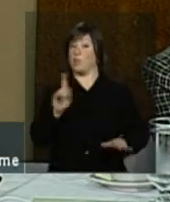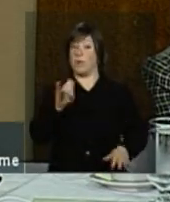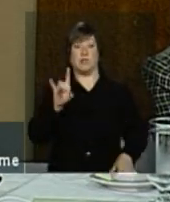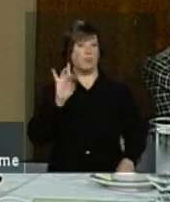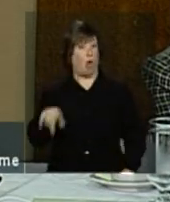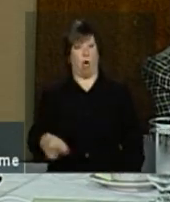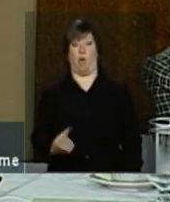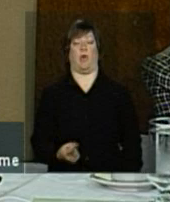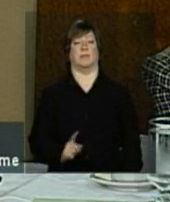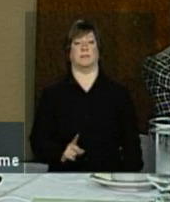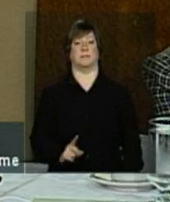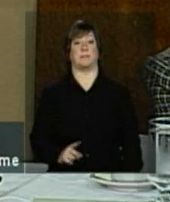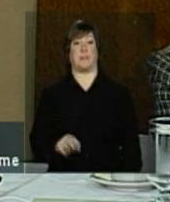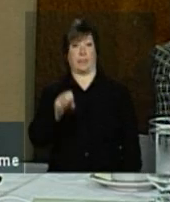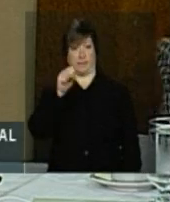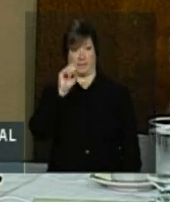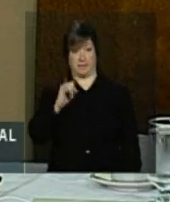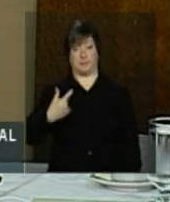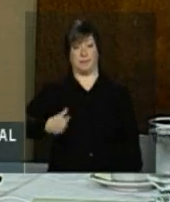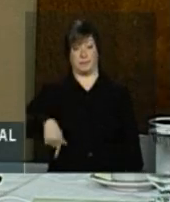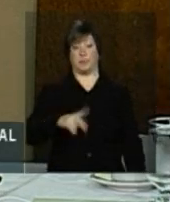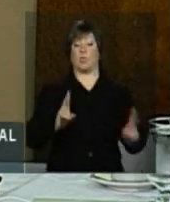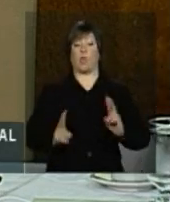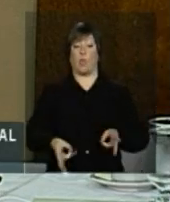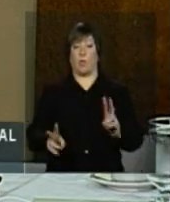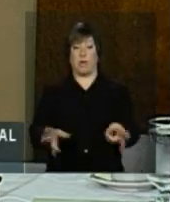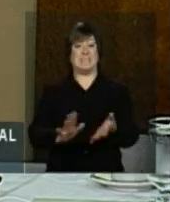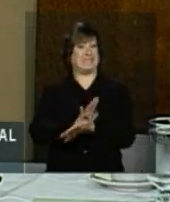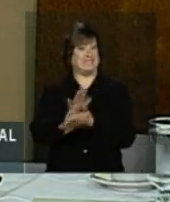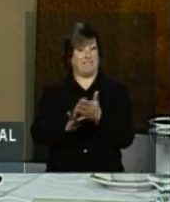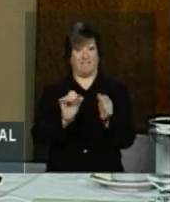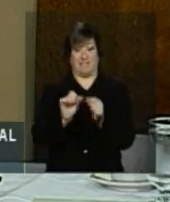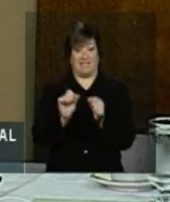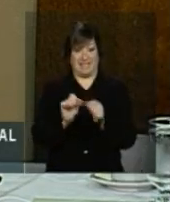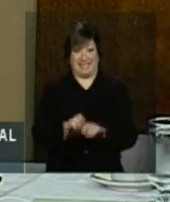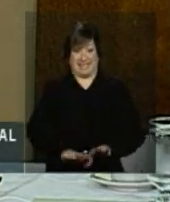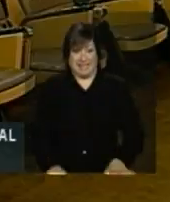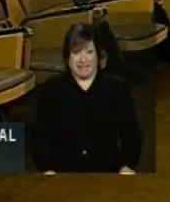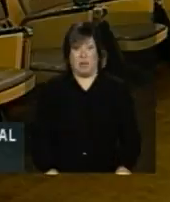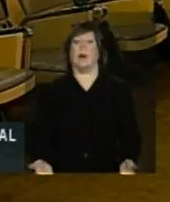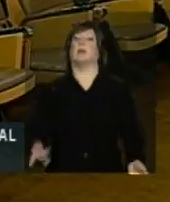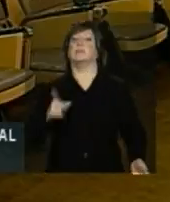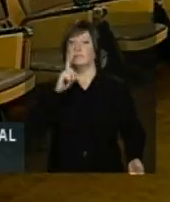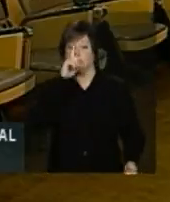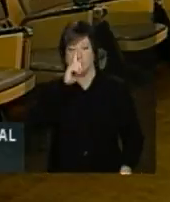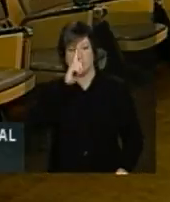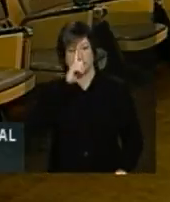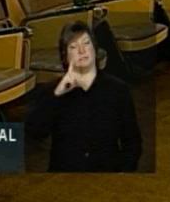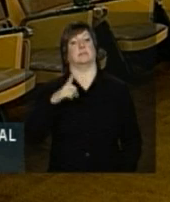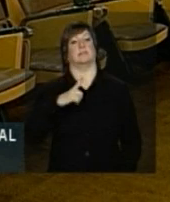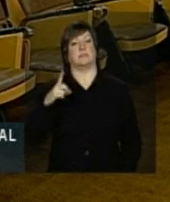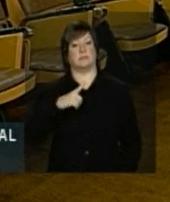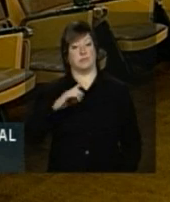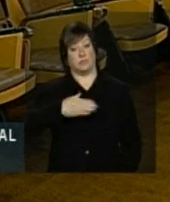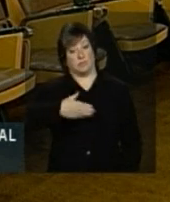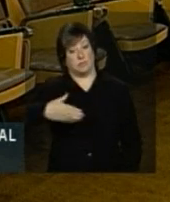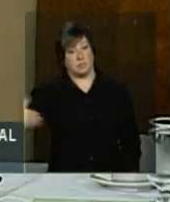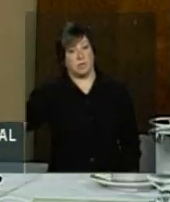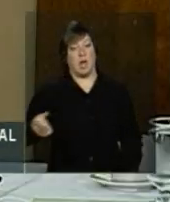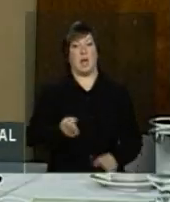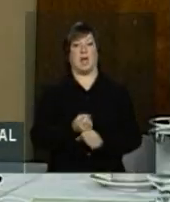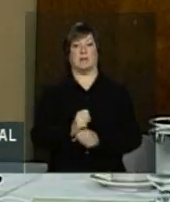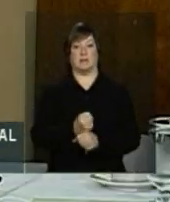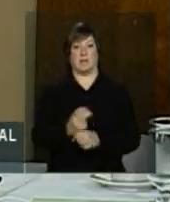isso se a gente continuar sem tomar medidas a gente tem risco né no nos no nos próximos